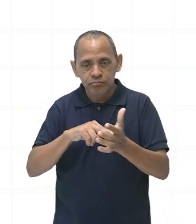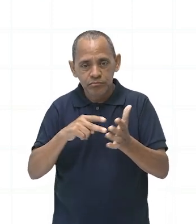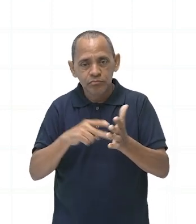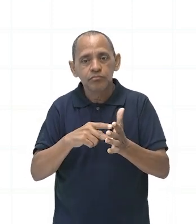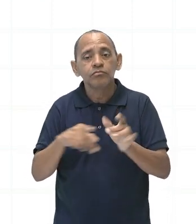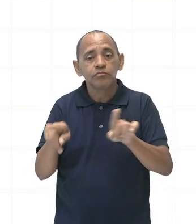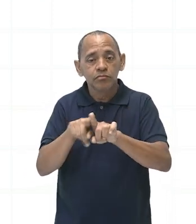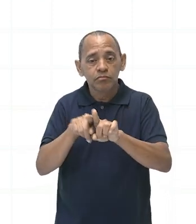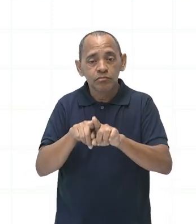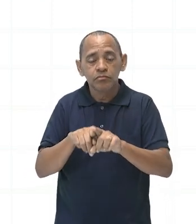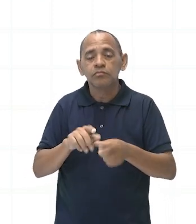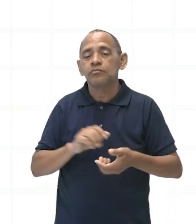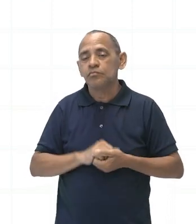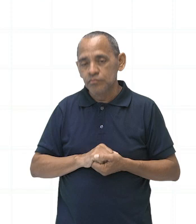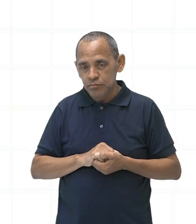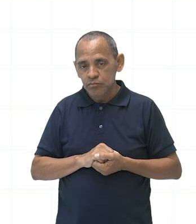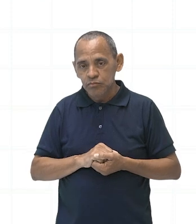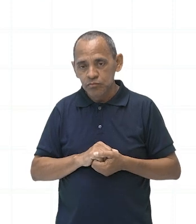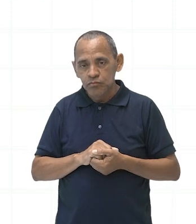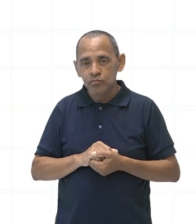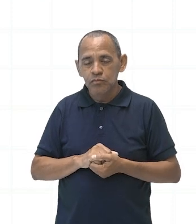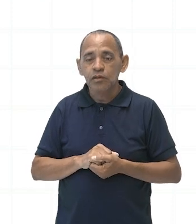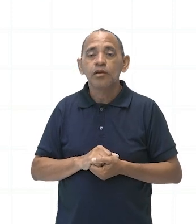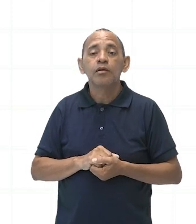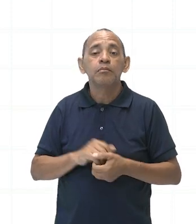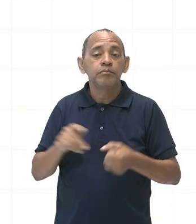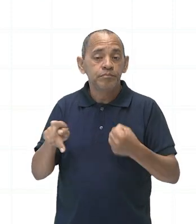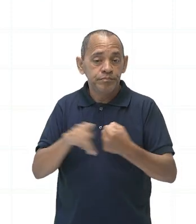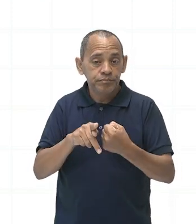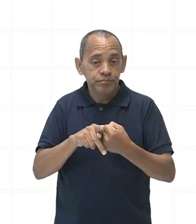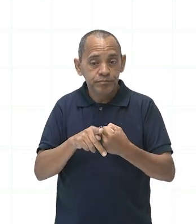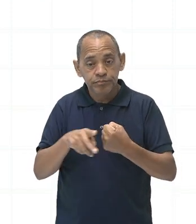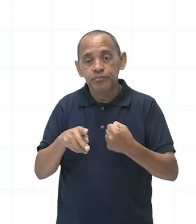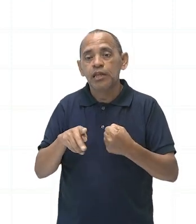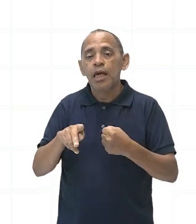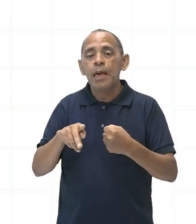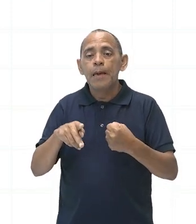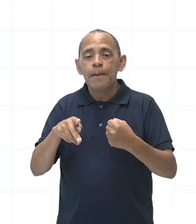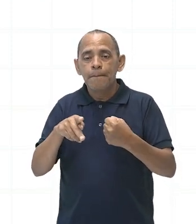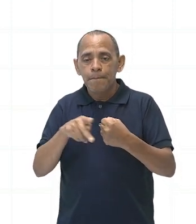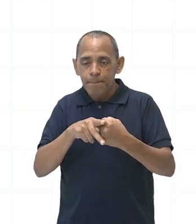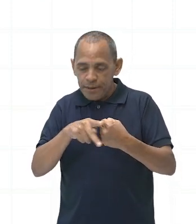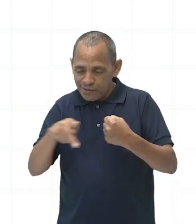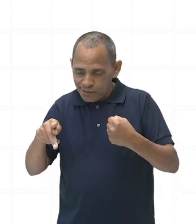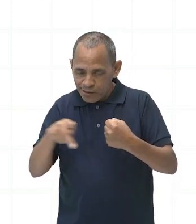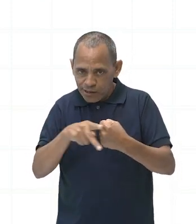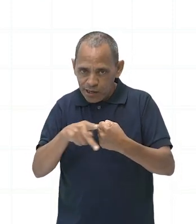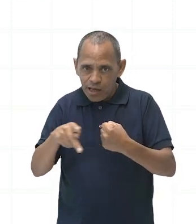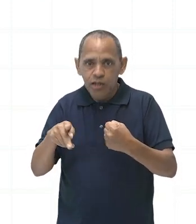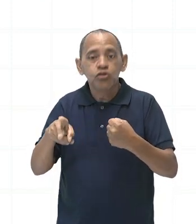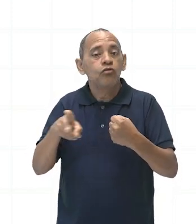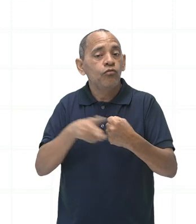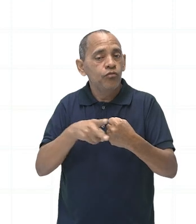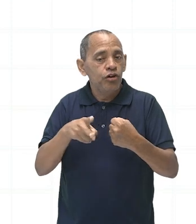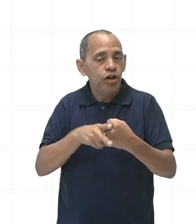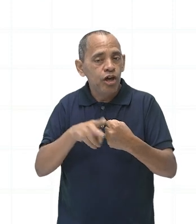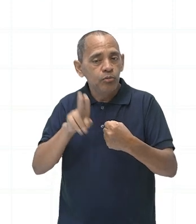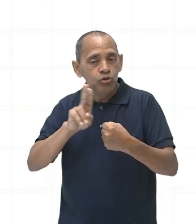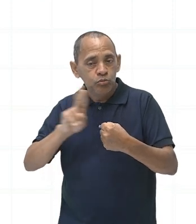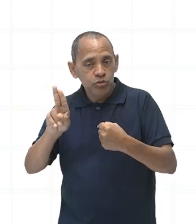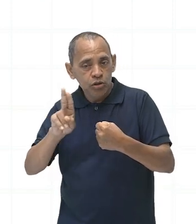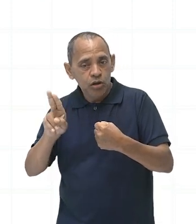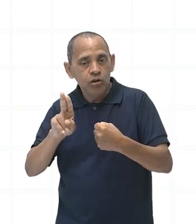predicativo. Portanto, eu tenho o predicado verbo nominal. E tanto o verbo respira quanto o predicativo,